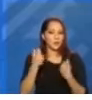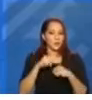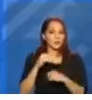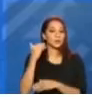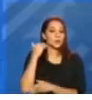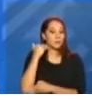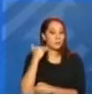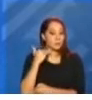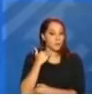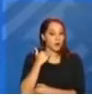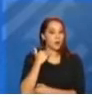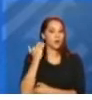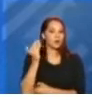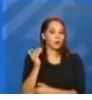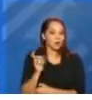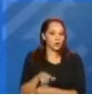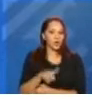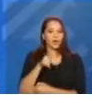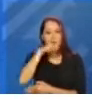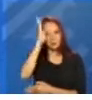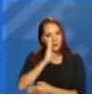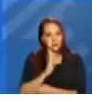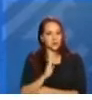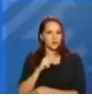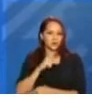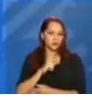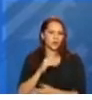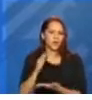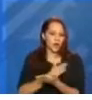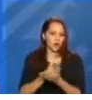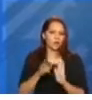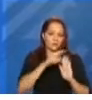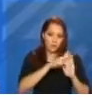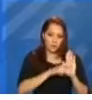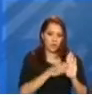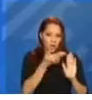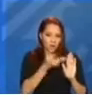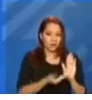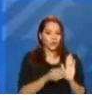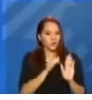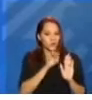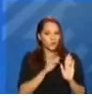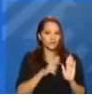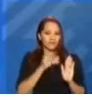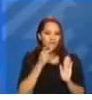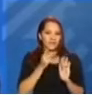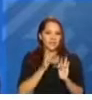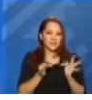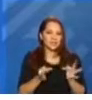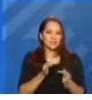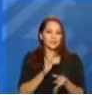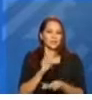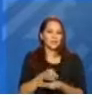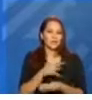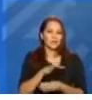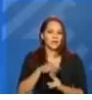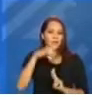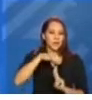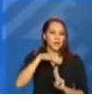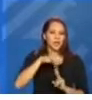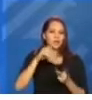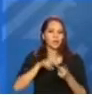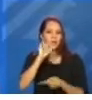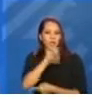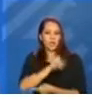banco autorizado, brasileiro, tem algumas regras, mas aqui a gente está falando de basicamente Bradesco, Itaú e